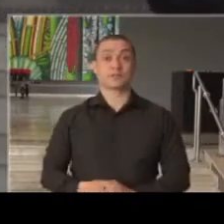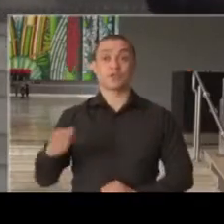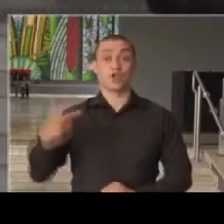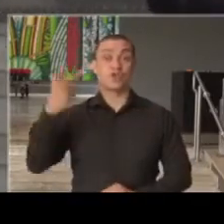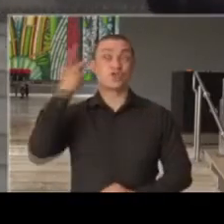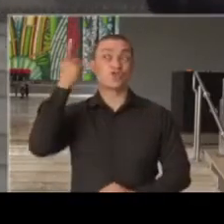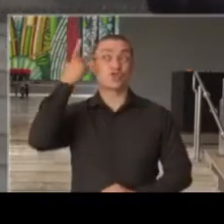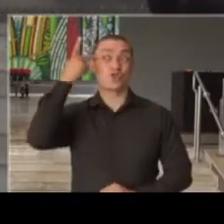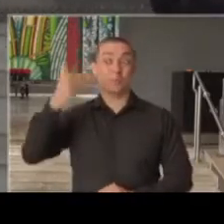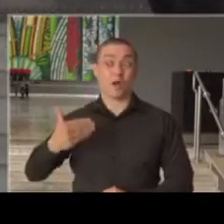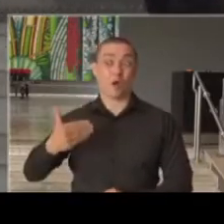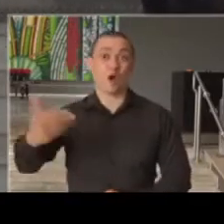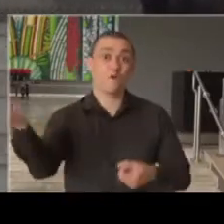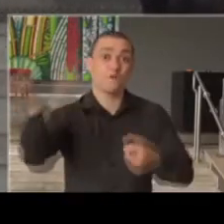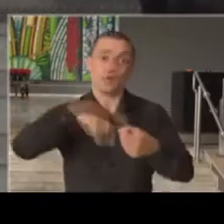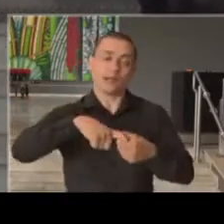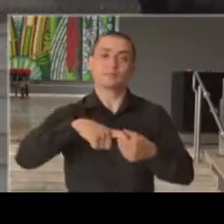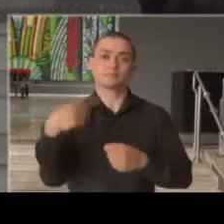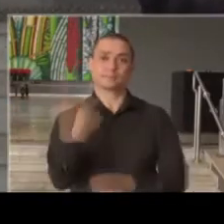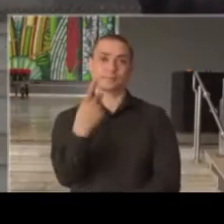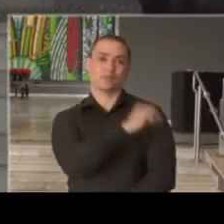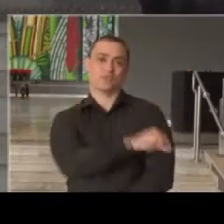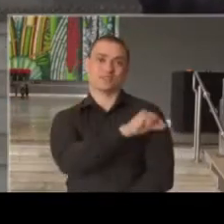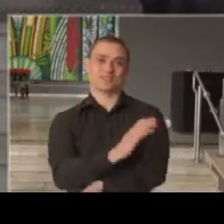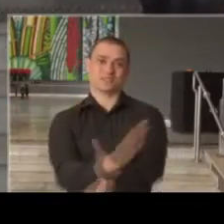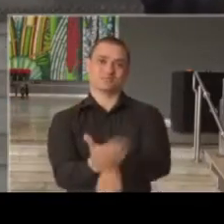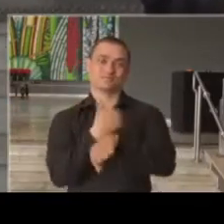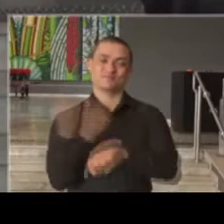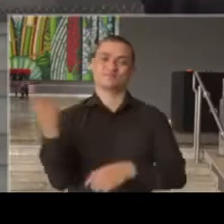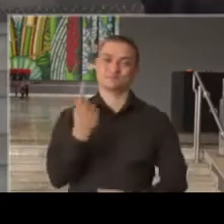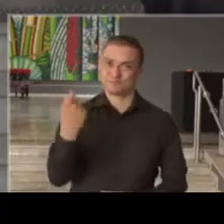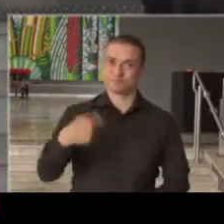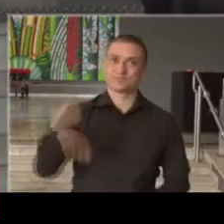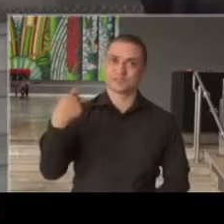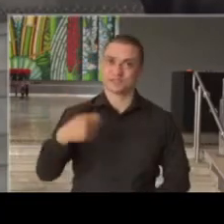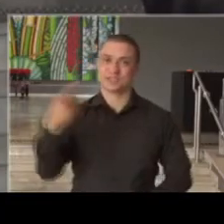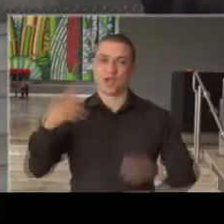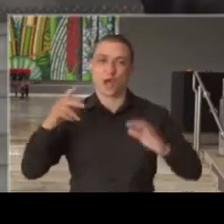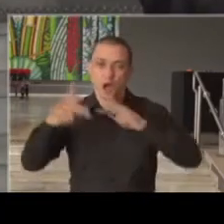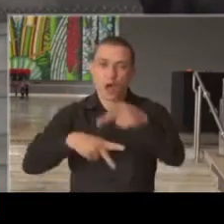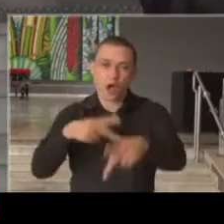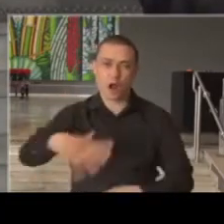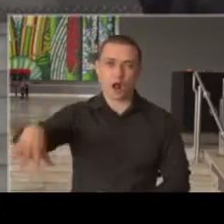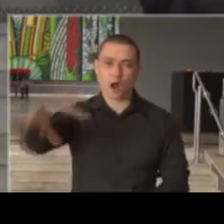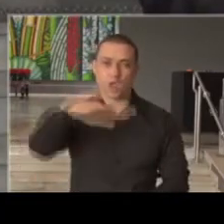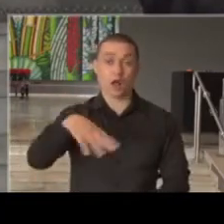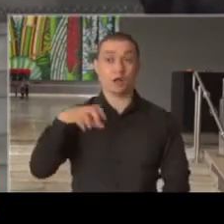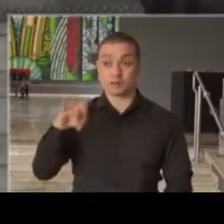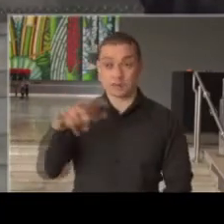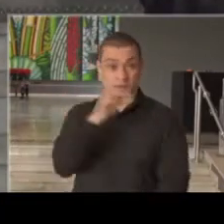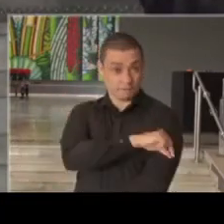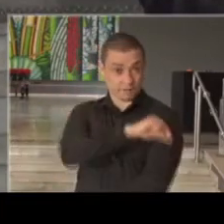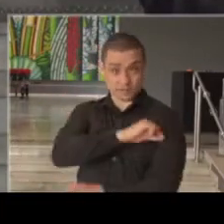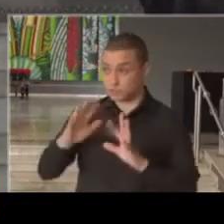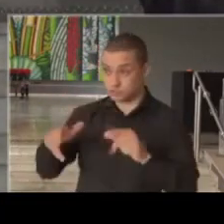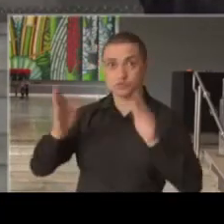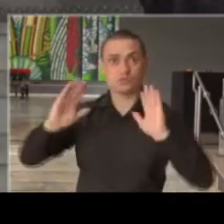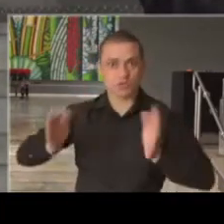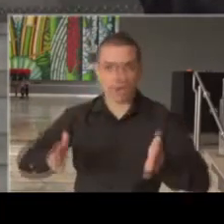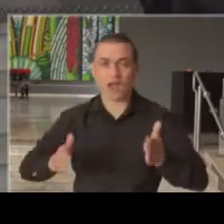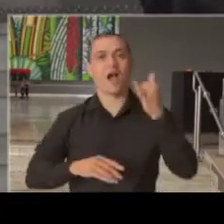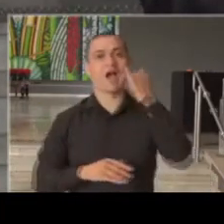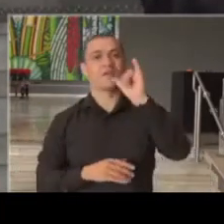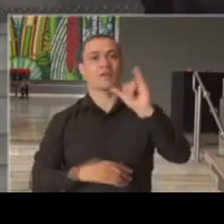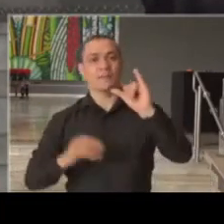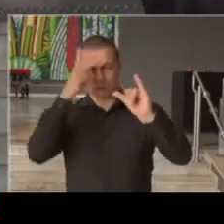normalidade só ocorrerá com a vacinação da população. Só assim que impediremos que